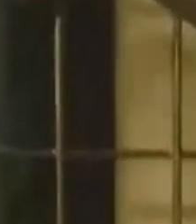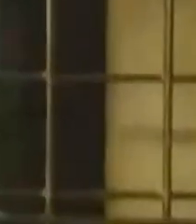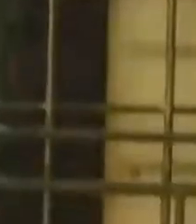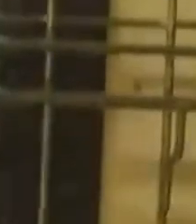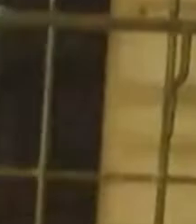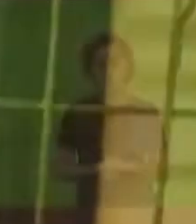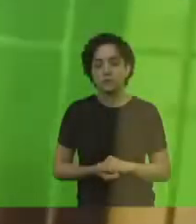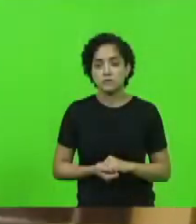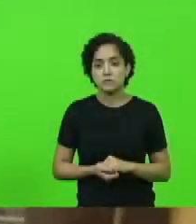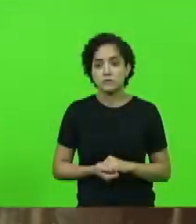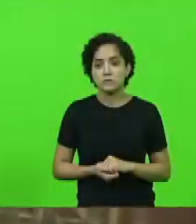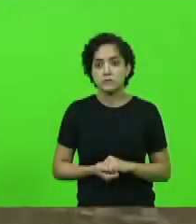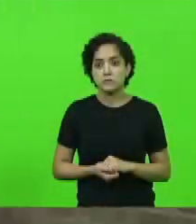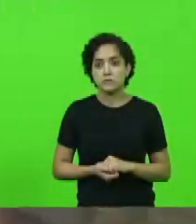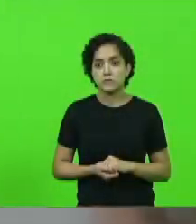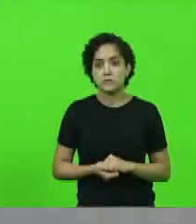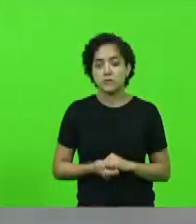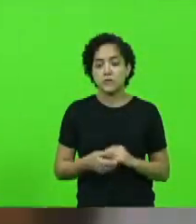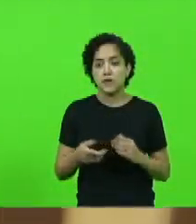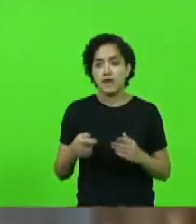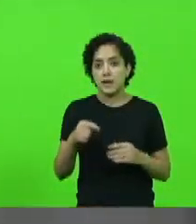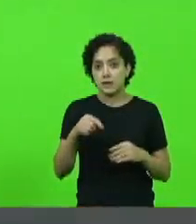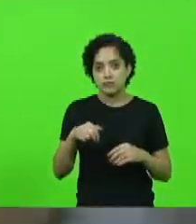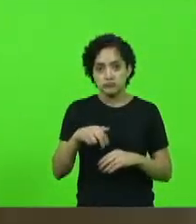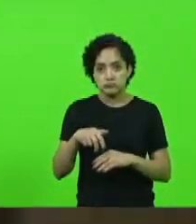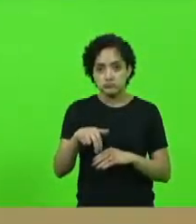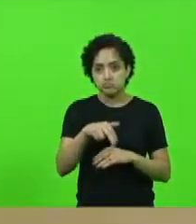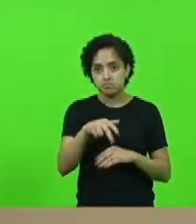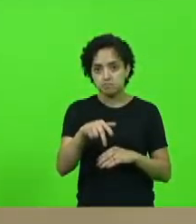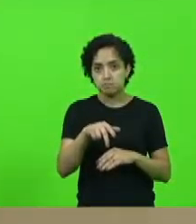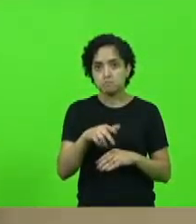A gente não está num quarto isolado, nós estamos andando pelo hospital.